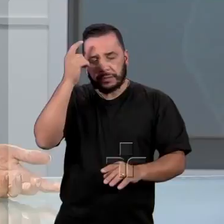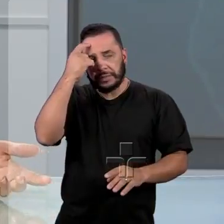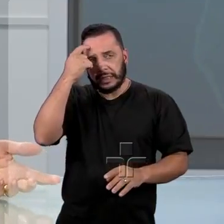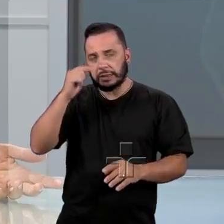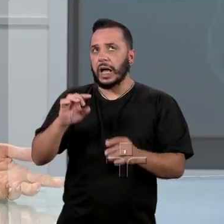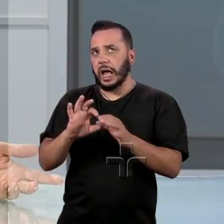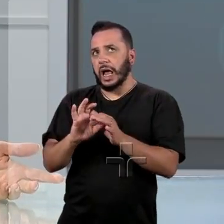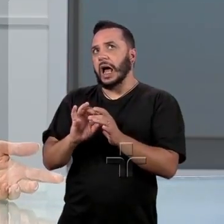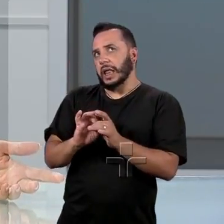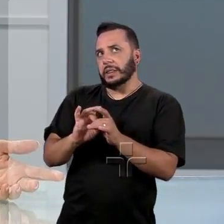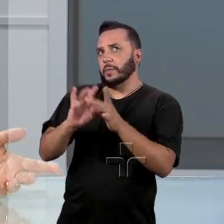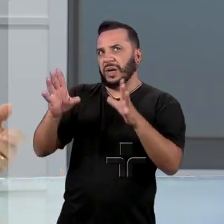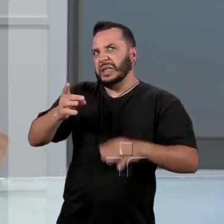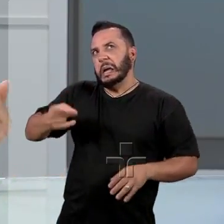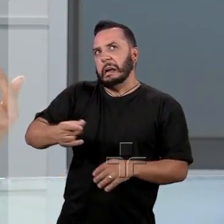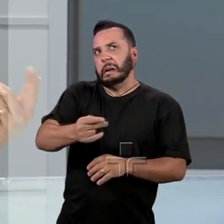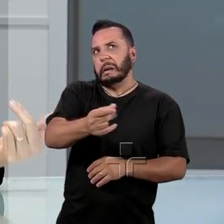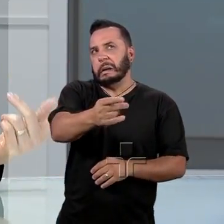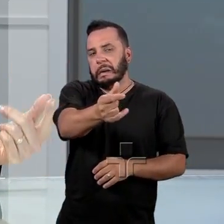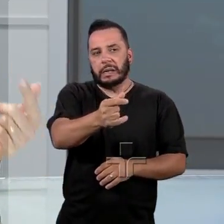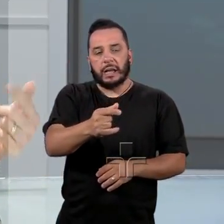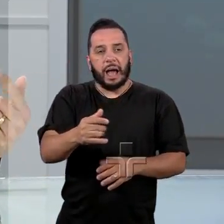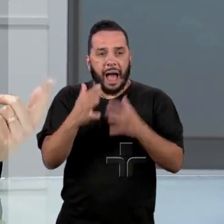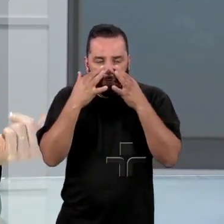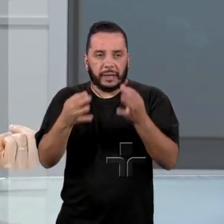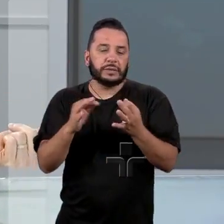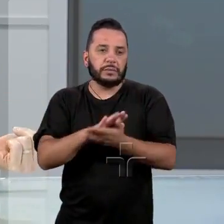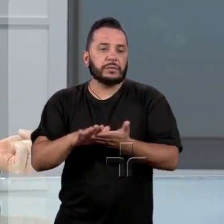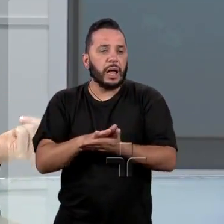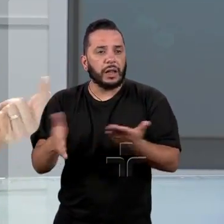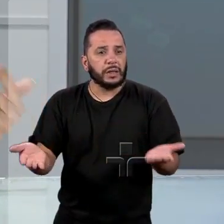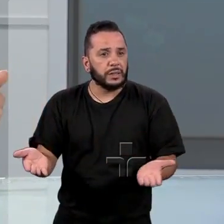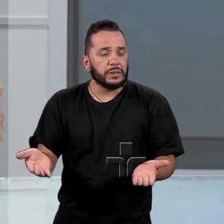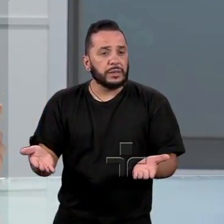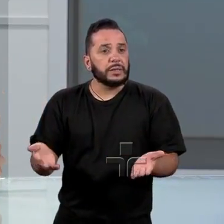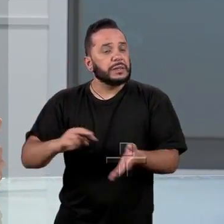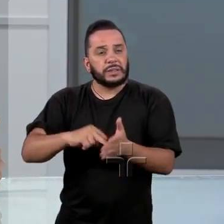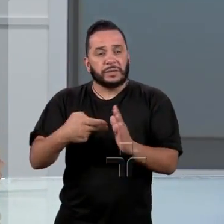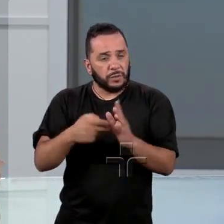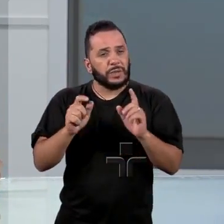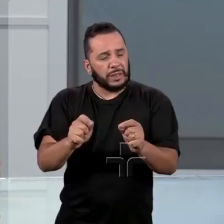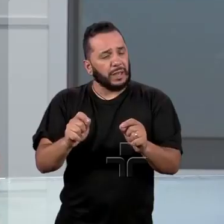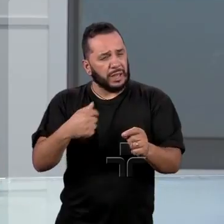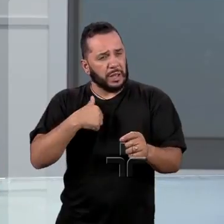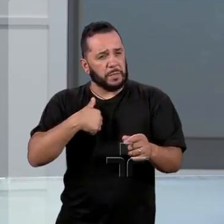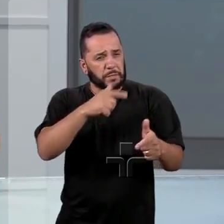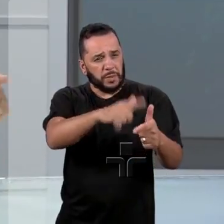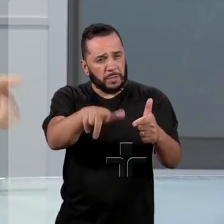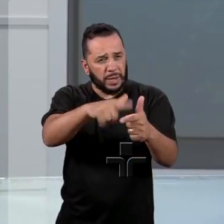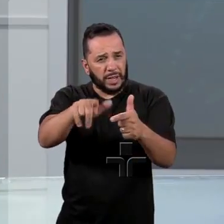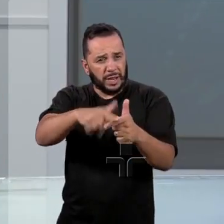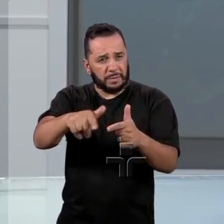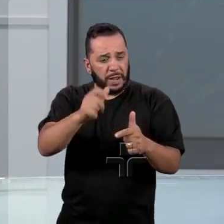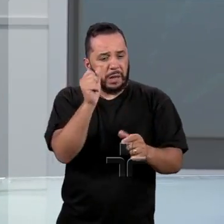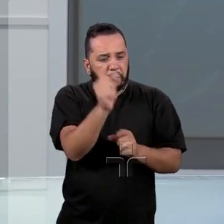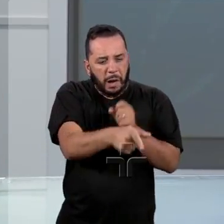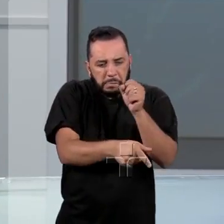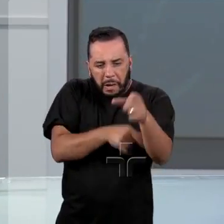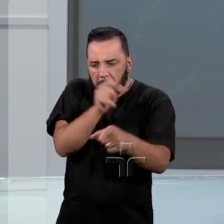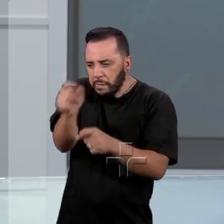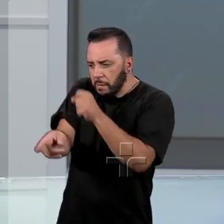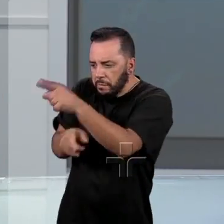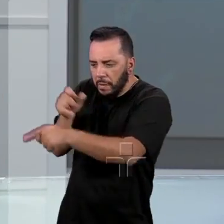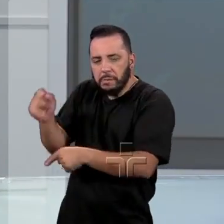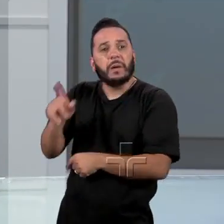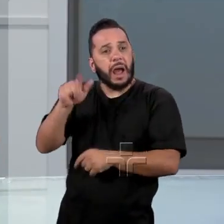ela está aí para sempre, não se dão conta da gravidade da situação quando se começa a atacar a imprensa, por